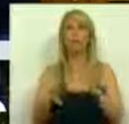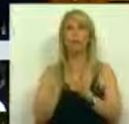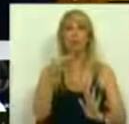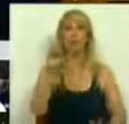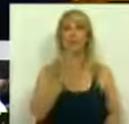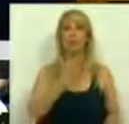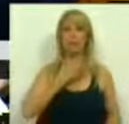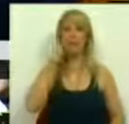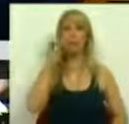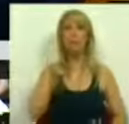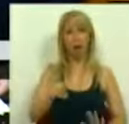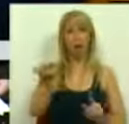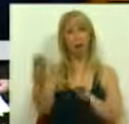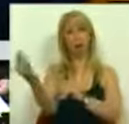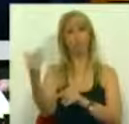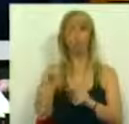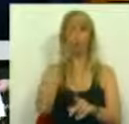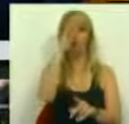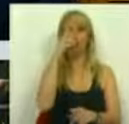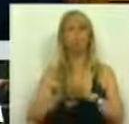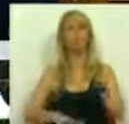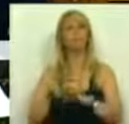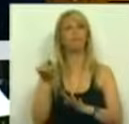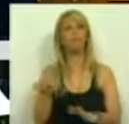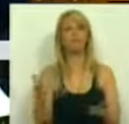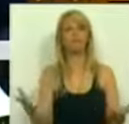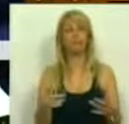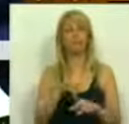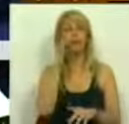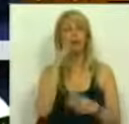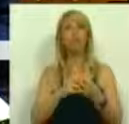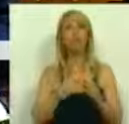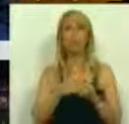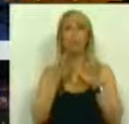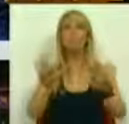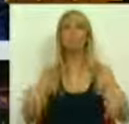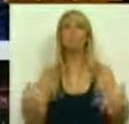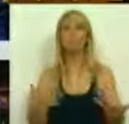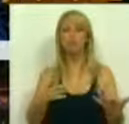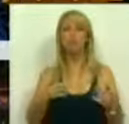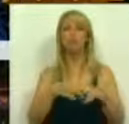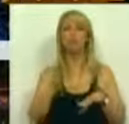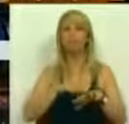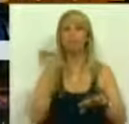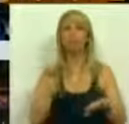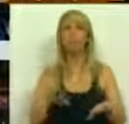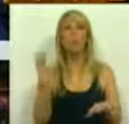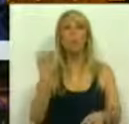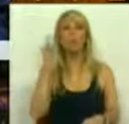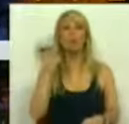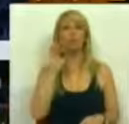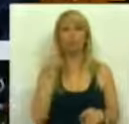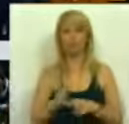os bancos os chamados a fazer esse esforço. Neste grave problema está provavelmente em causa o mais importante dos bens materiais